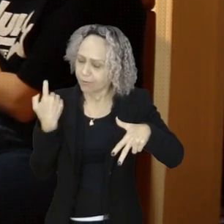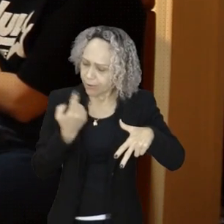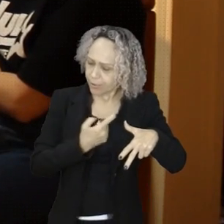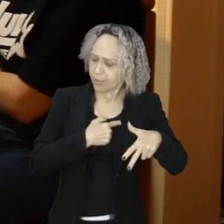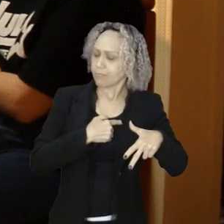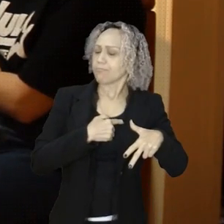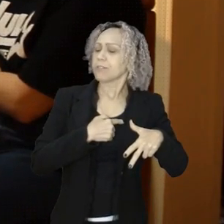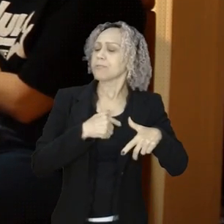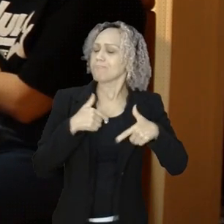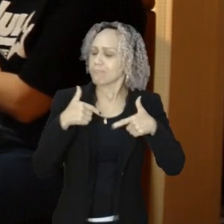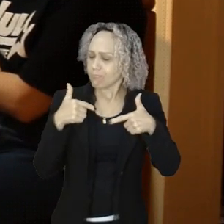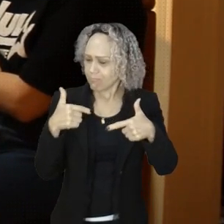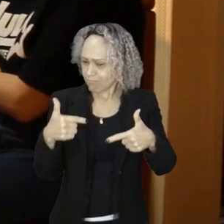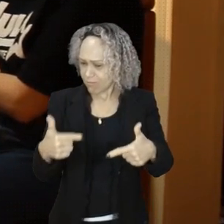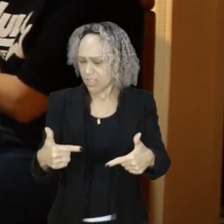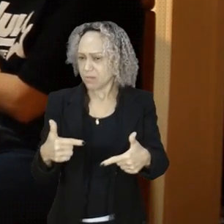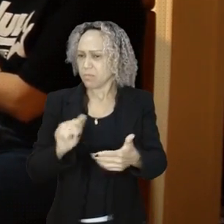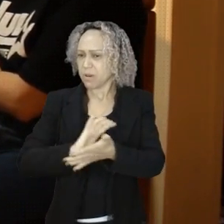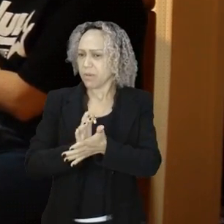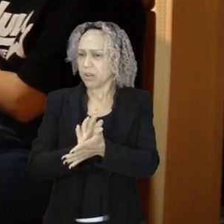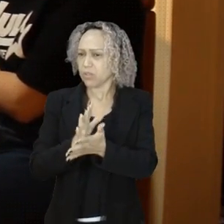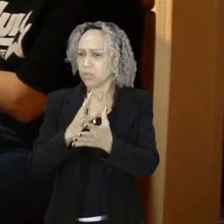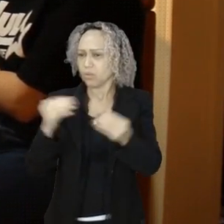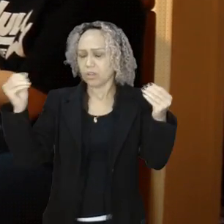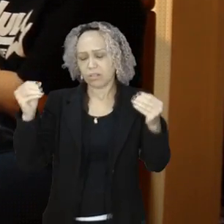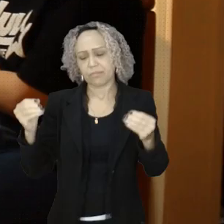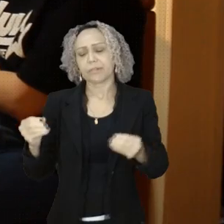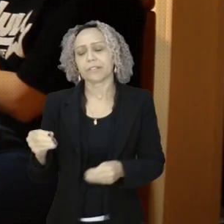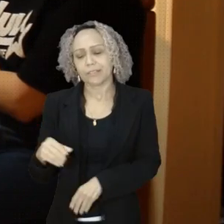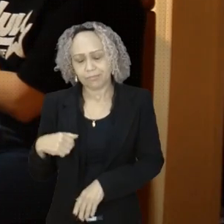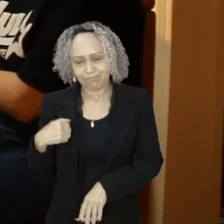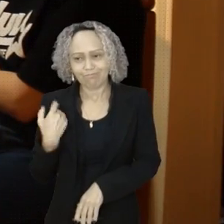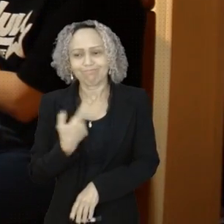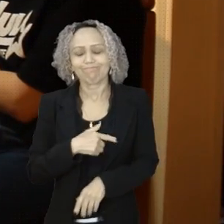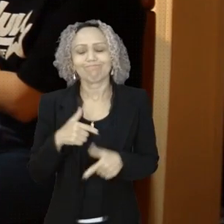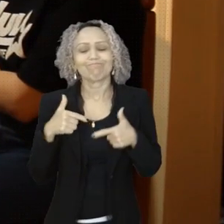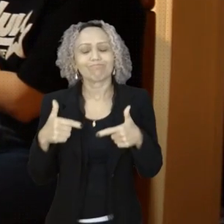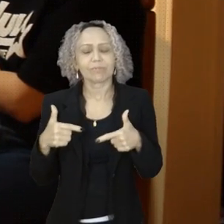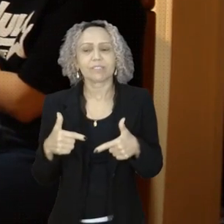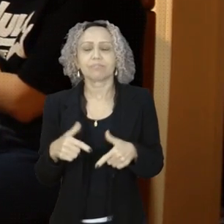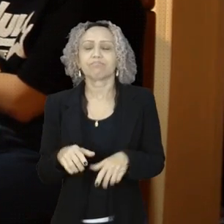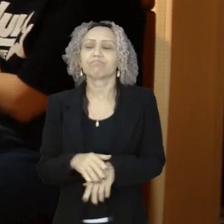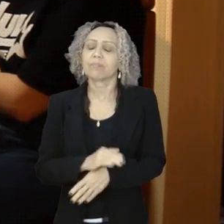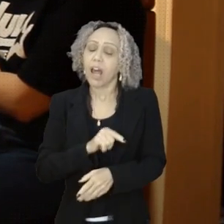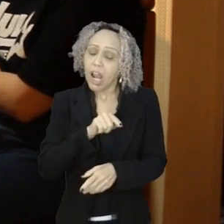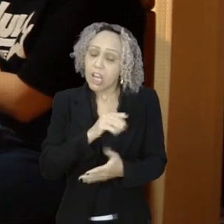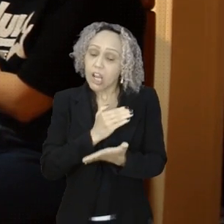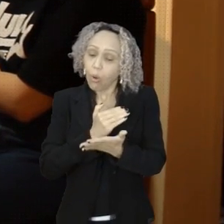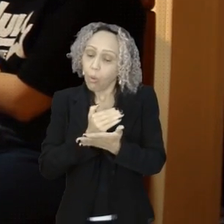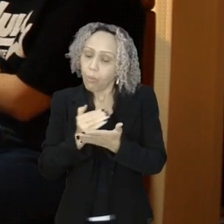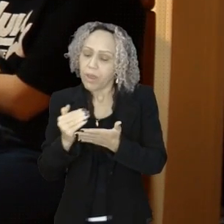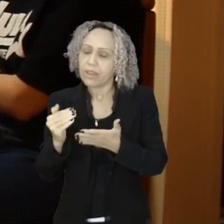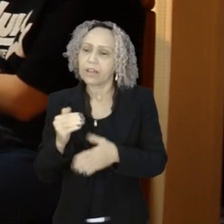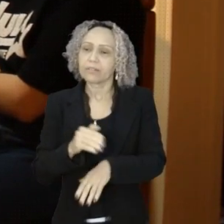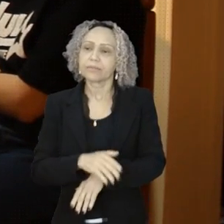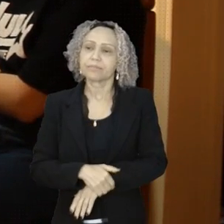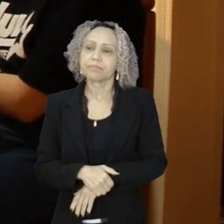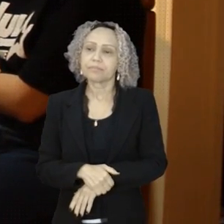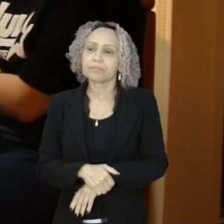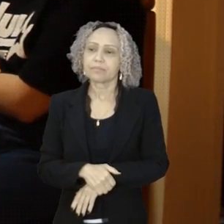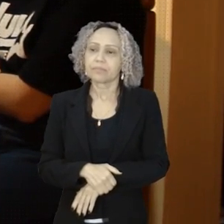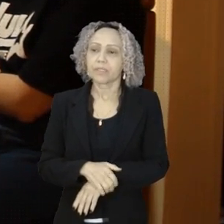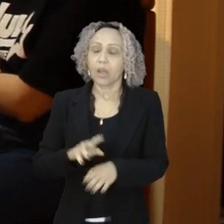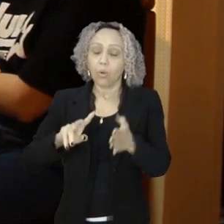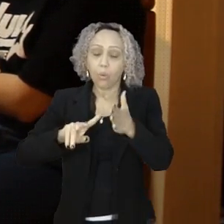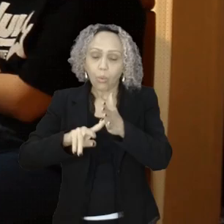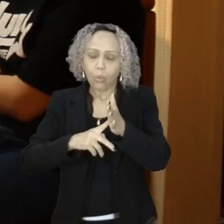Foi muito interessante, a gente aprendeu muito nesse processo. Os sindicatos, então, as